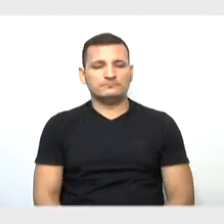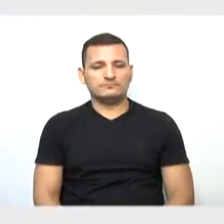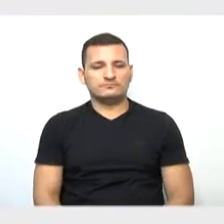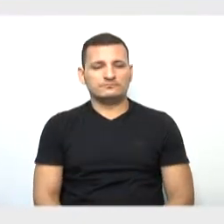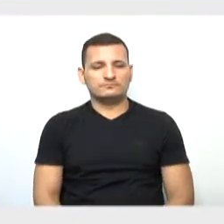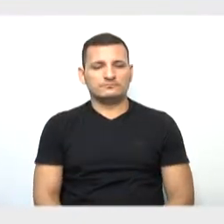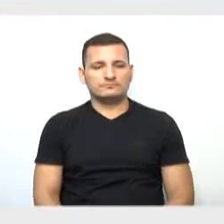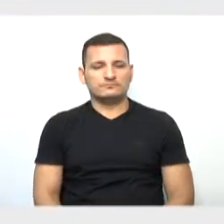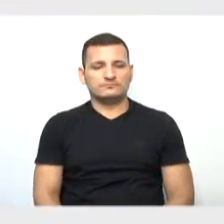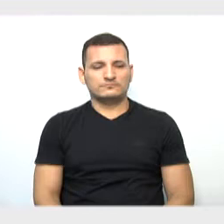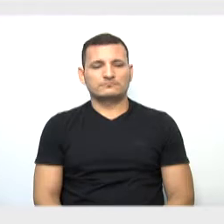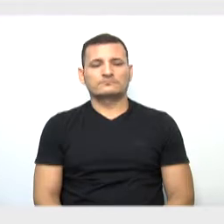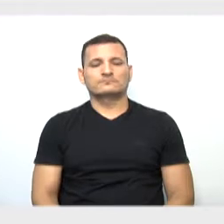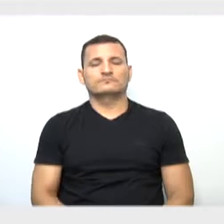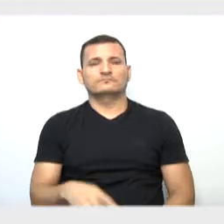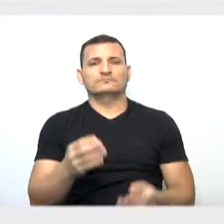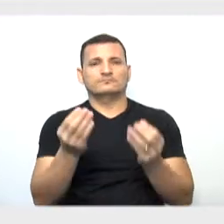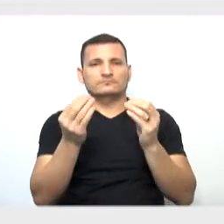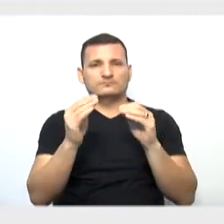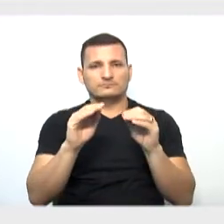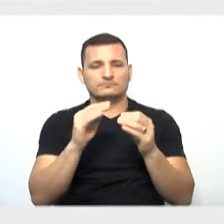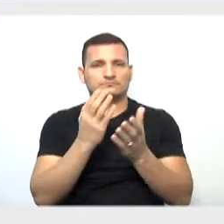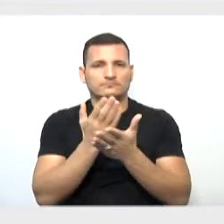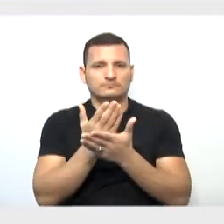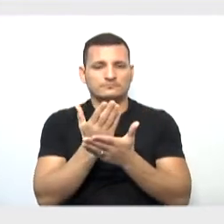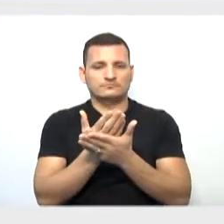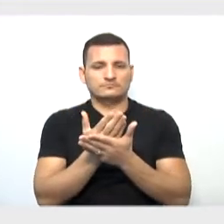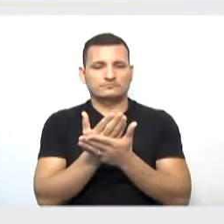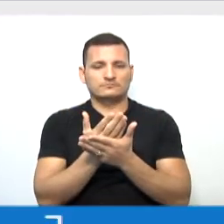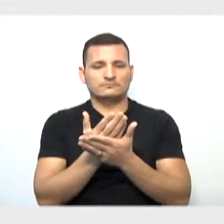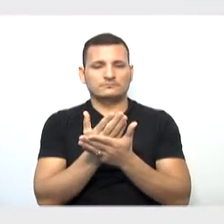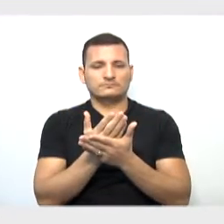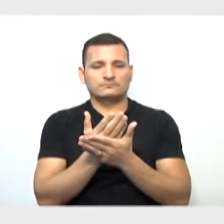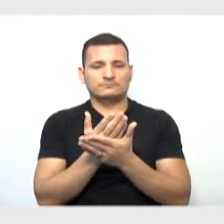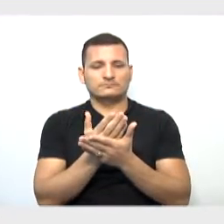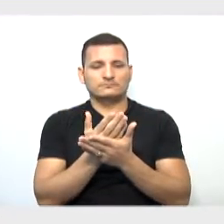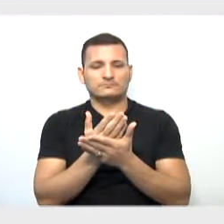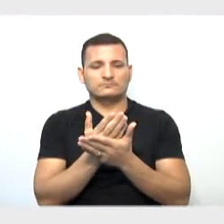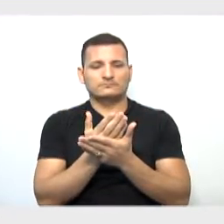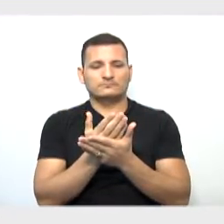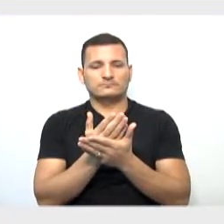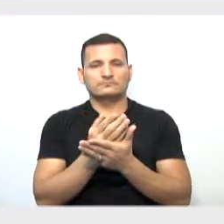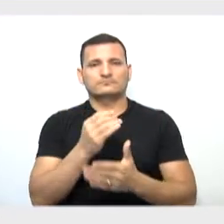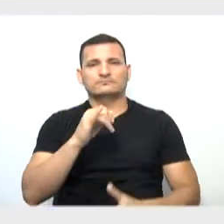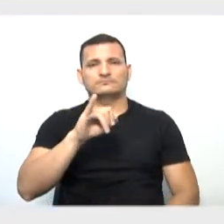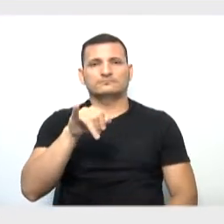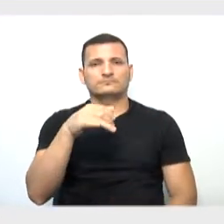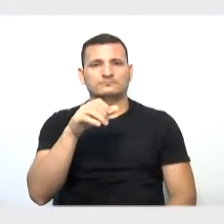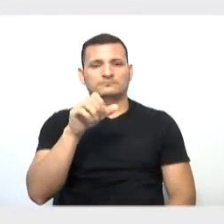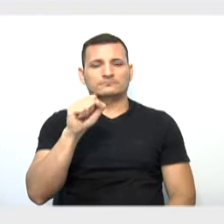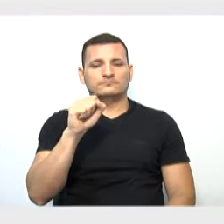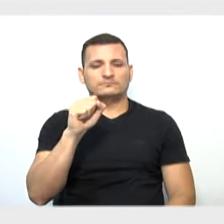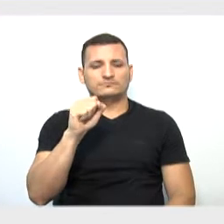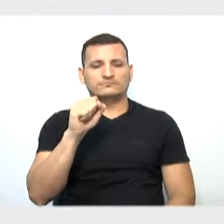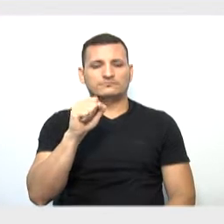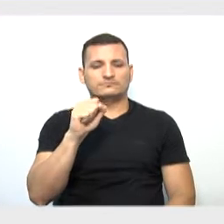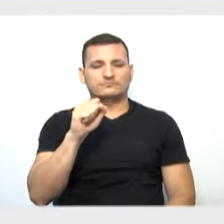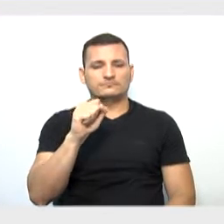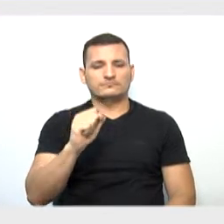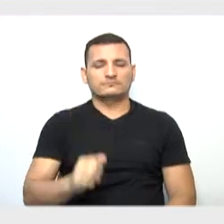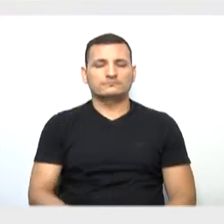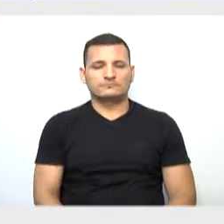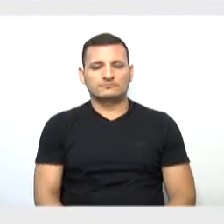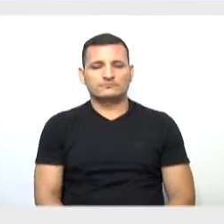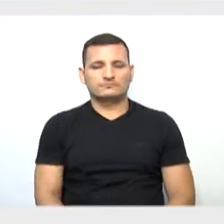Dentro do title, eu vou colocar aqui aula de JS, que é